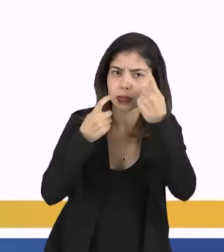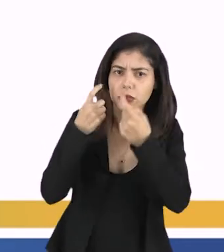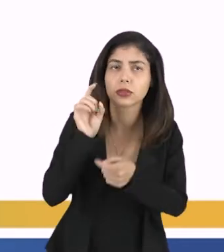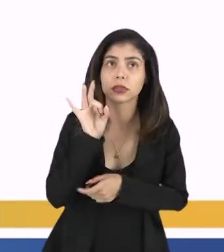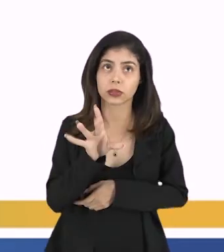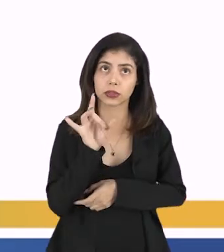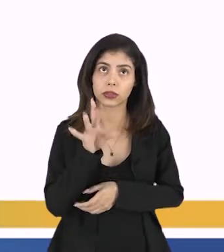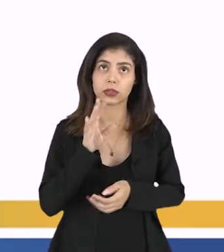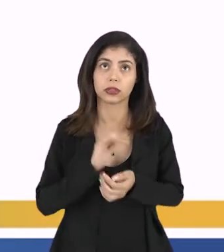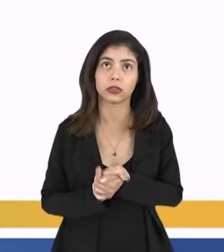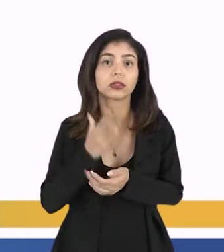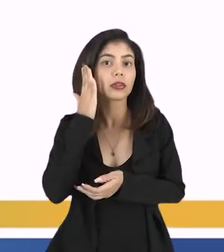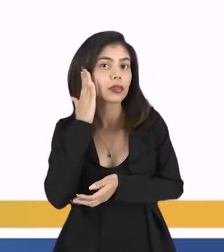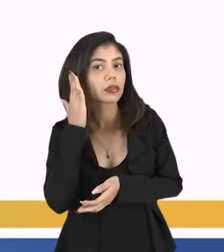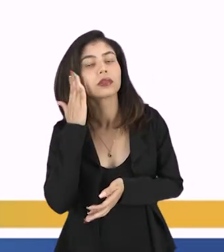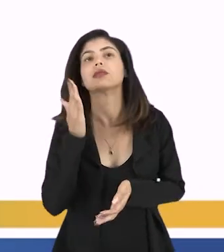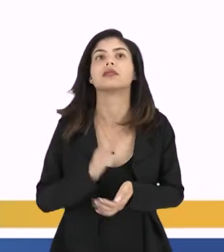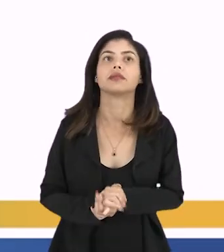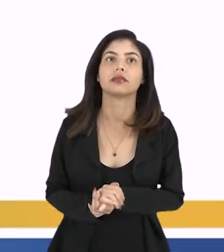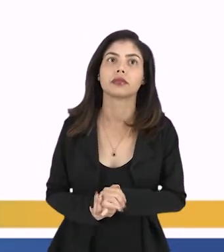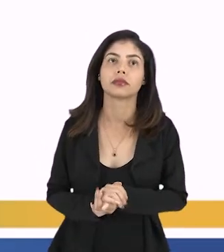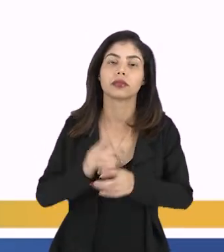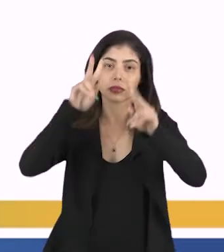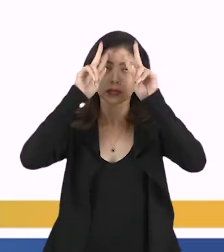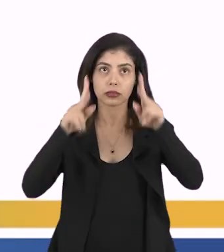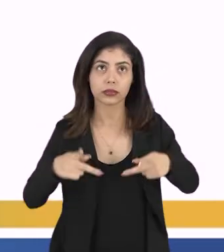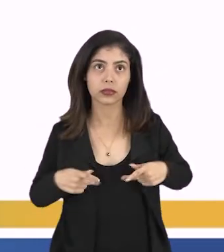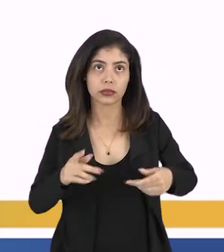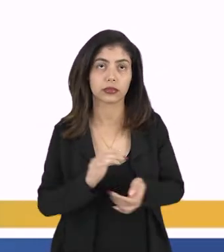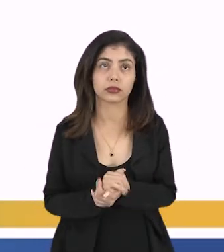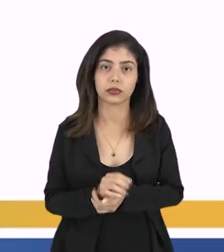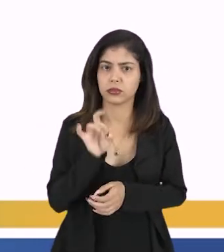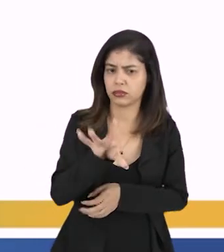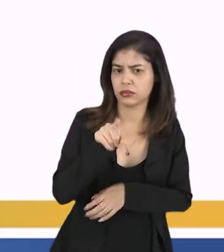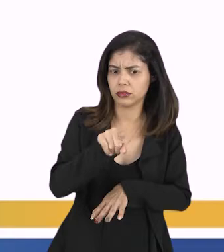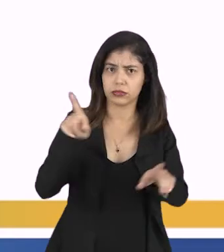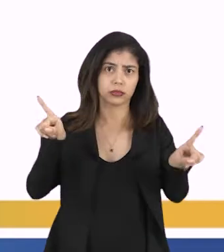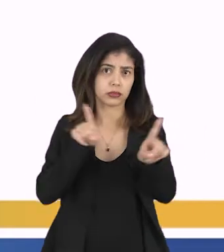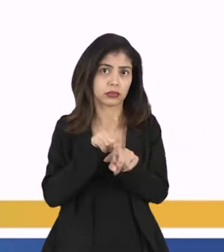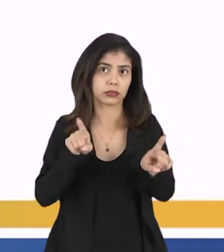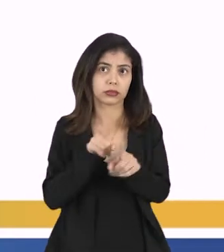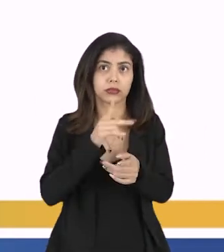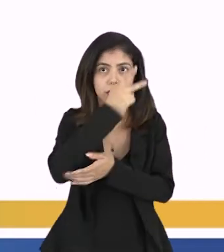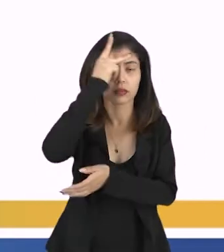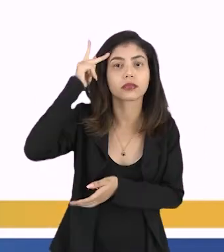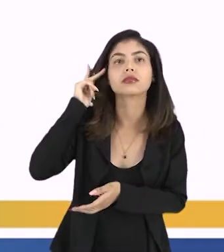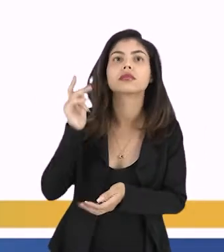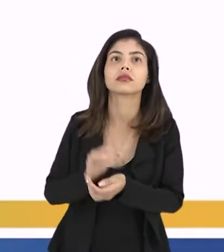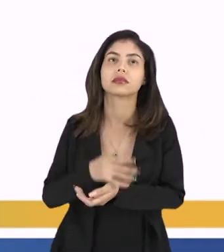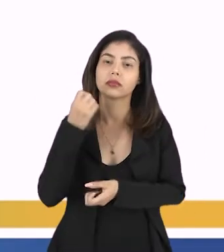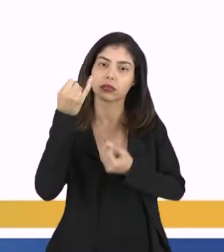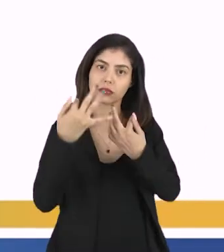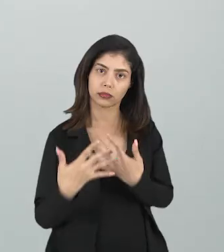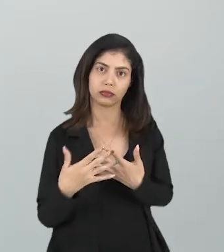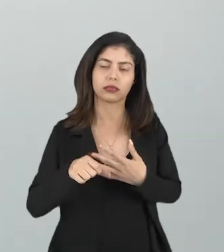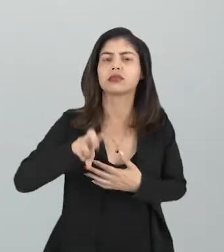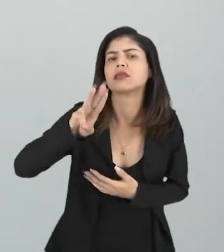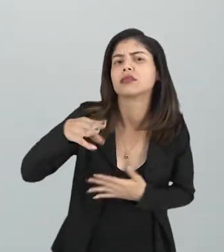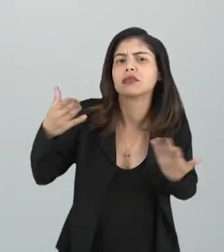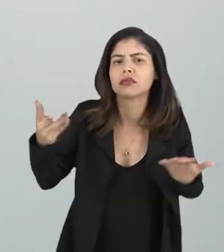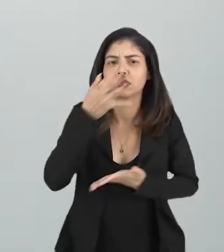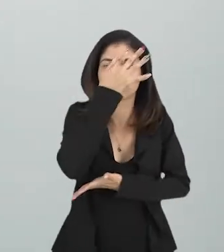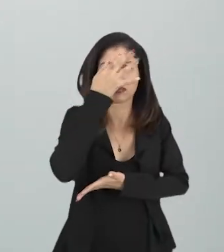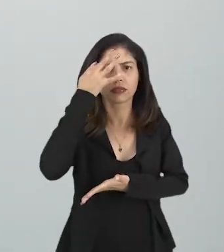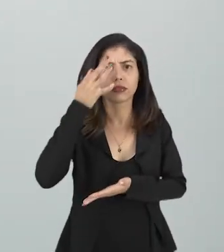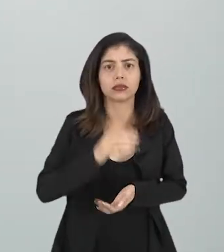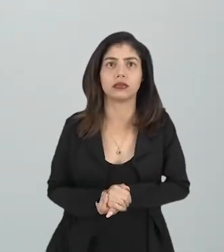em fazer ou entender, né, o ser humano. Então, não é assim, gente. As pessoas costumam dizer, quem é